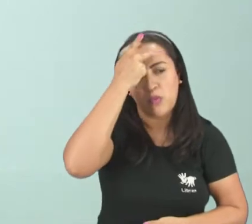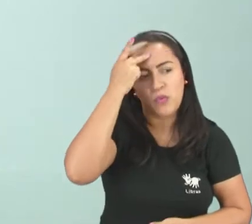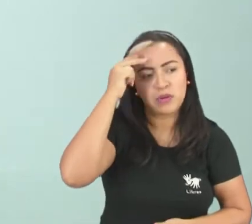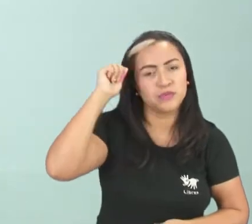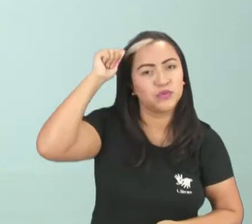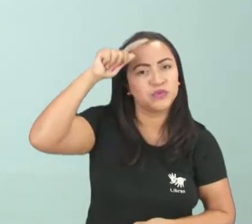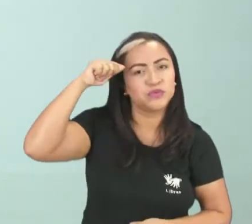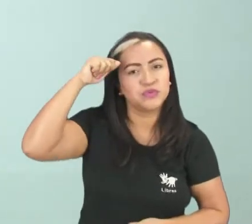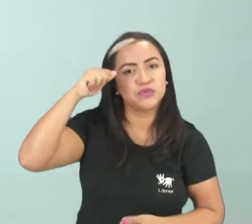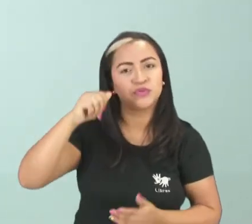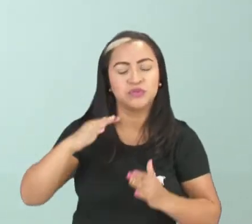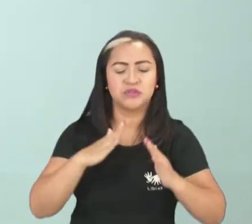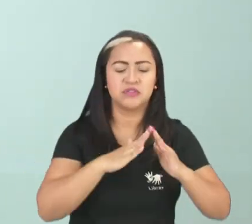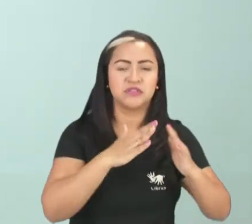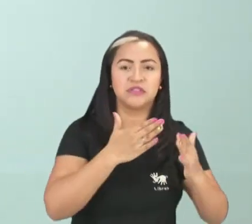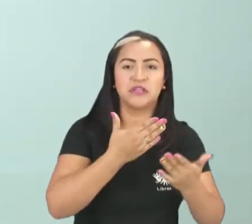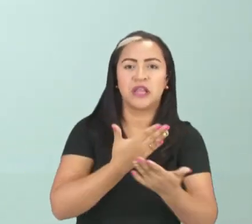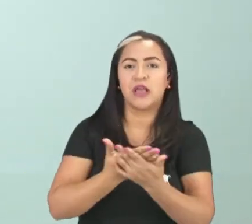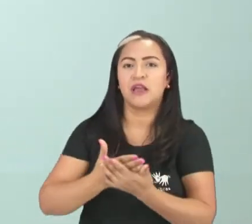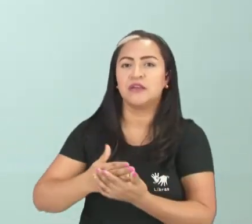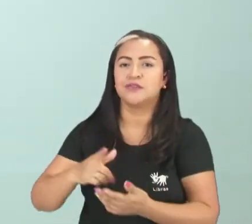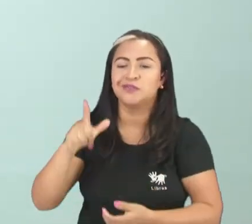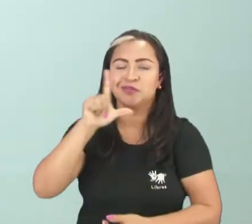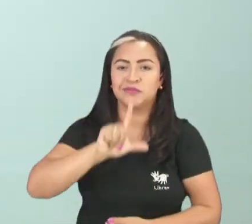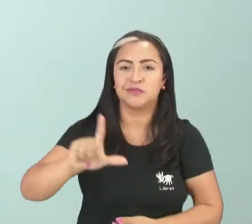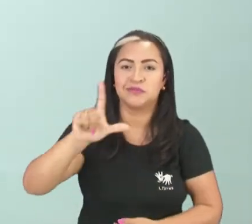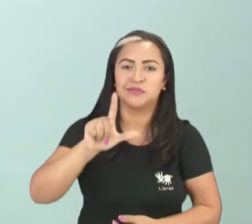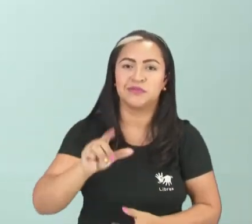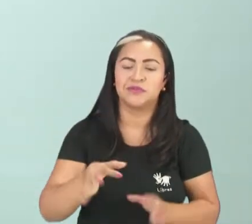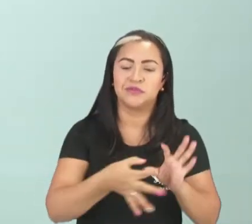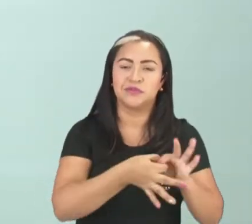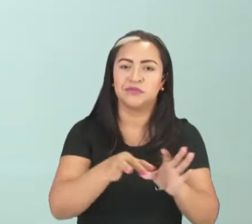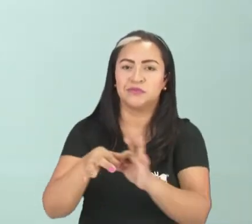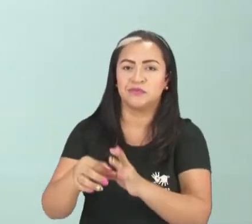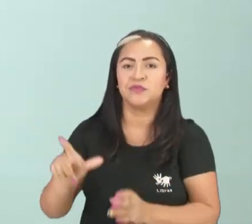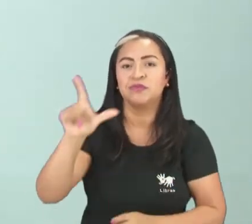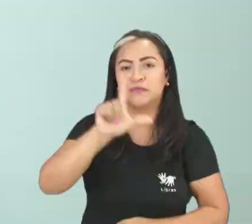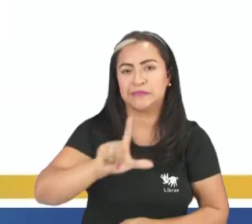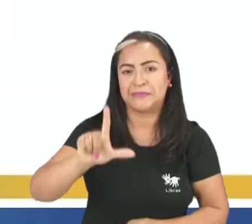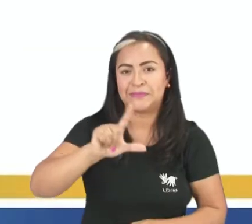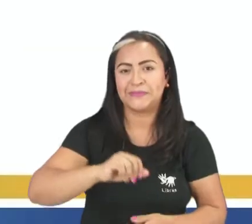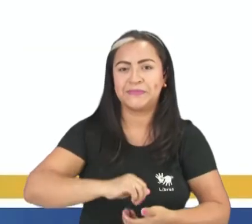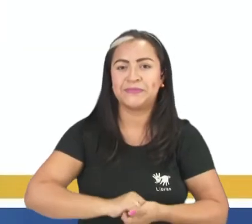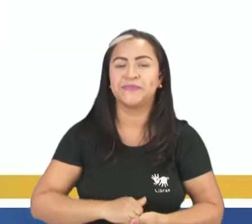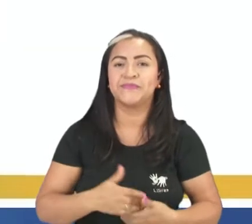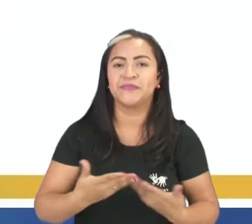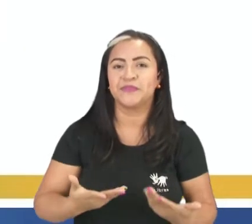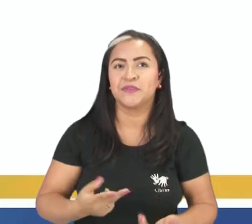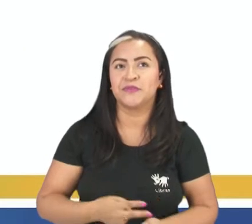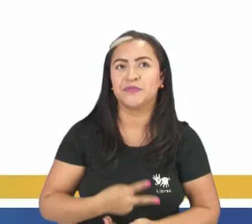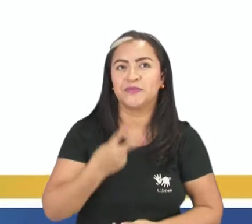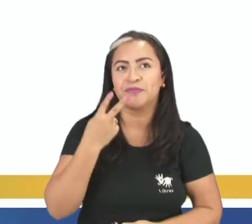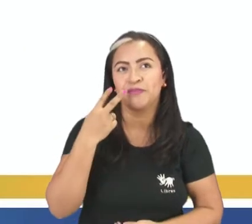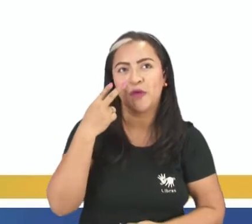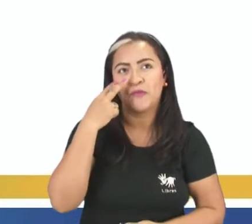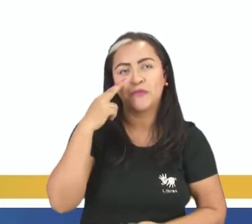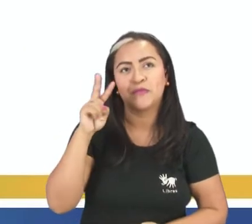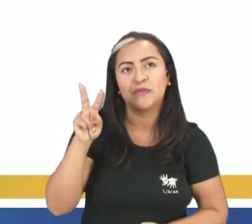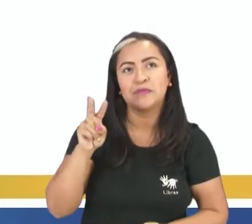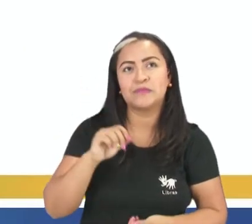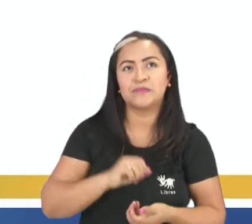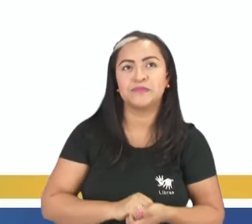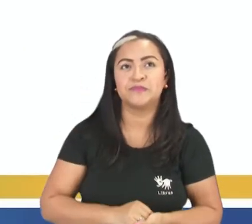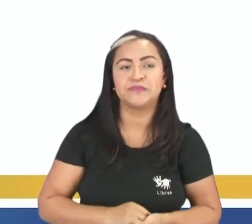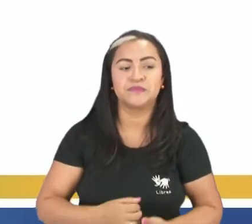dessas escolas, dentro desse contexto aí literário, tá? Então, vamos ver aqui